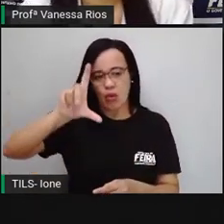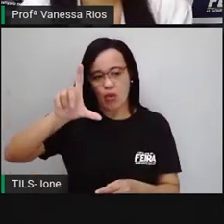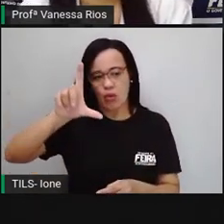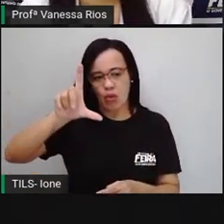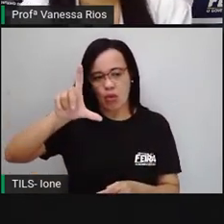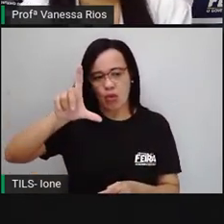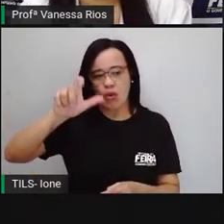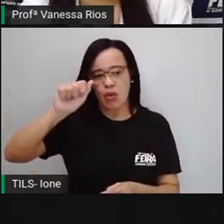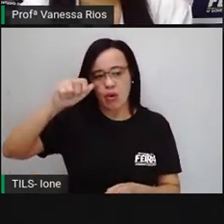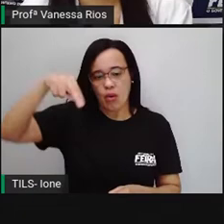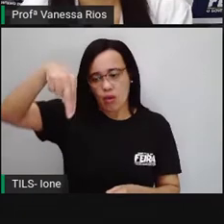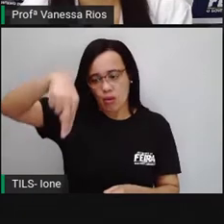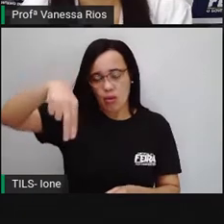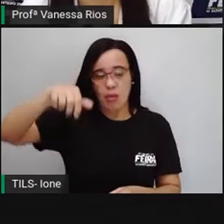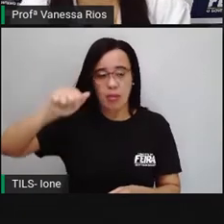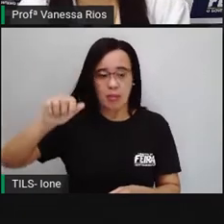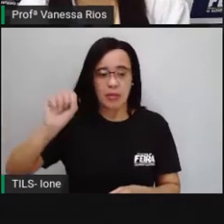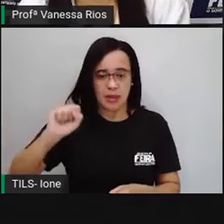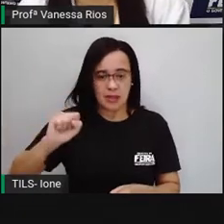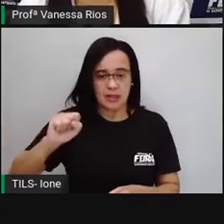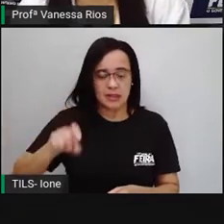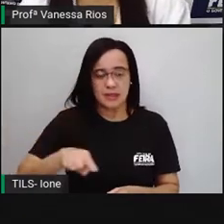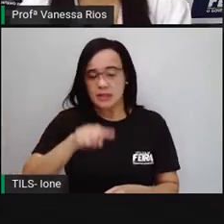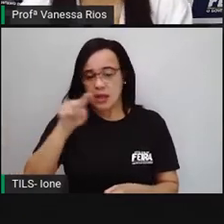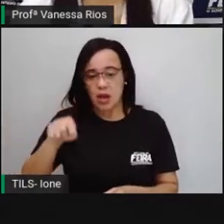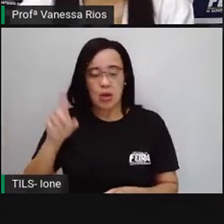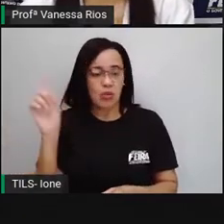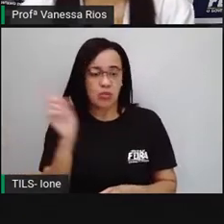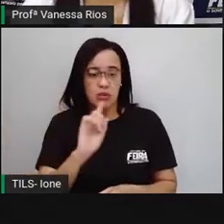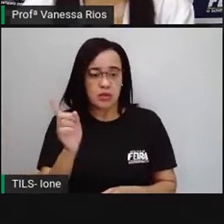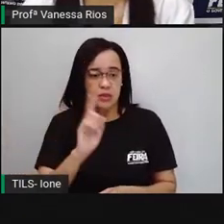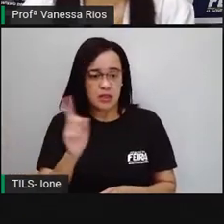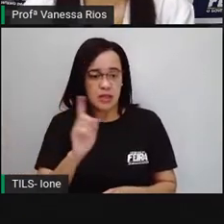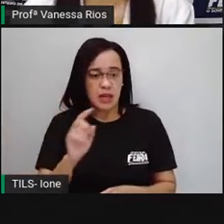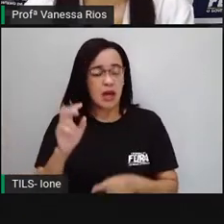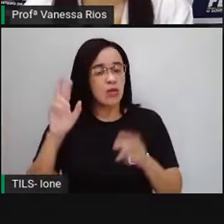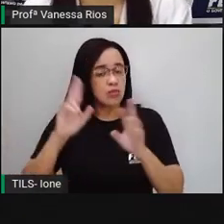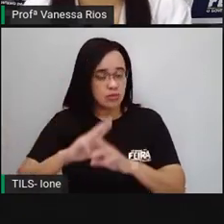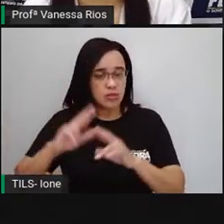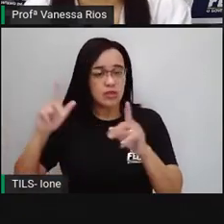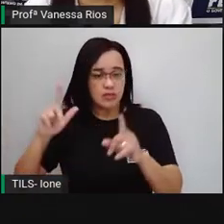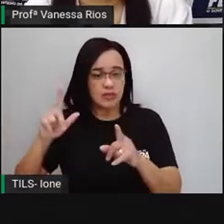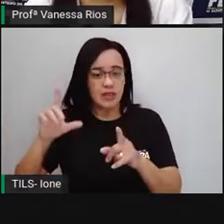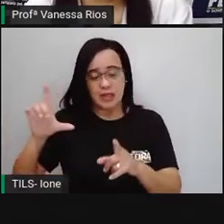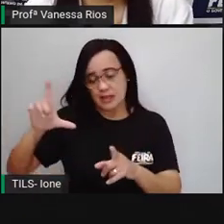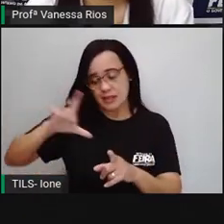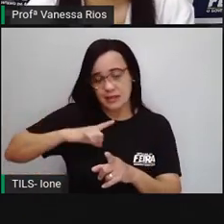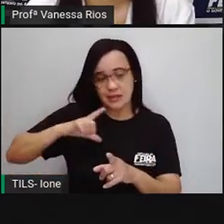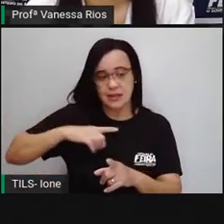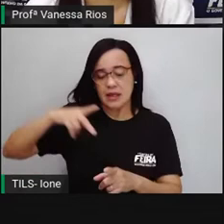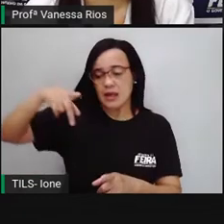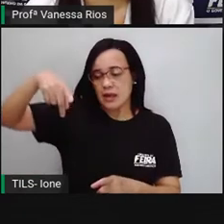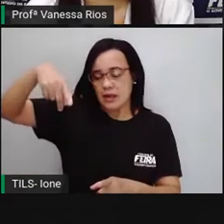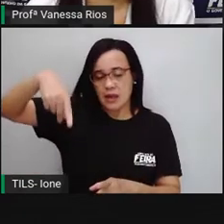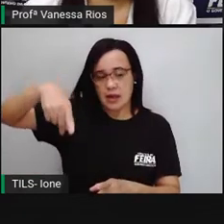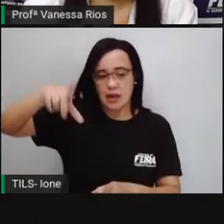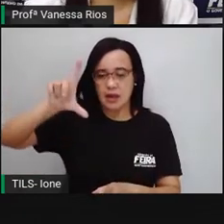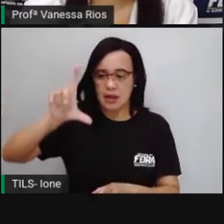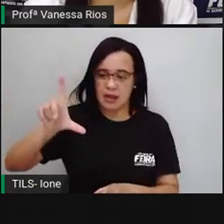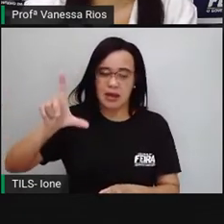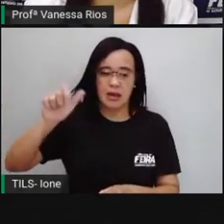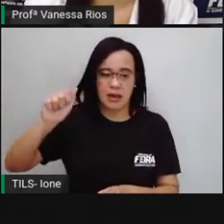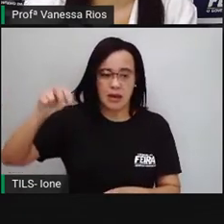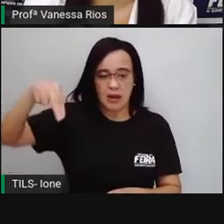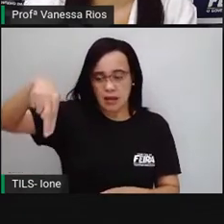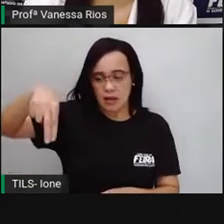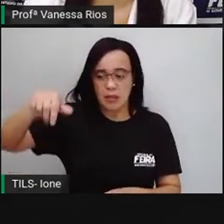sólidos formados aí por uma figura plana, mas tem figuras aí arredondadas. Pronto, agora a gente